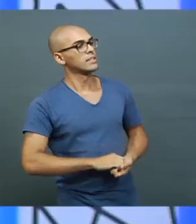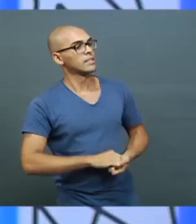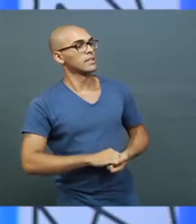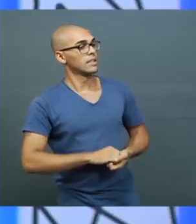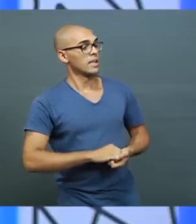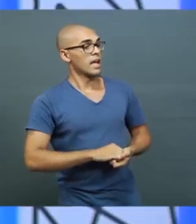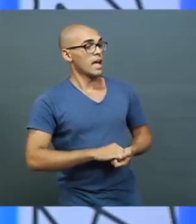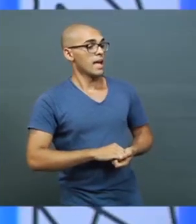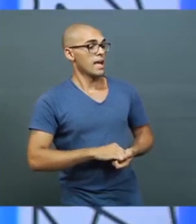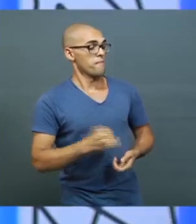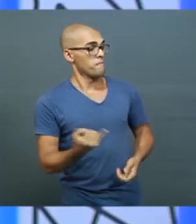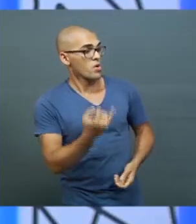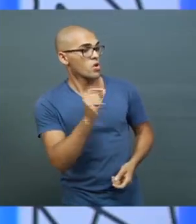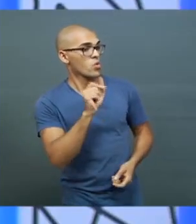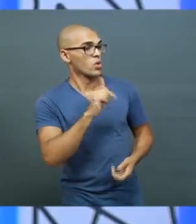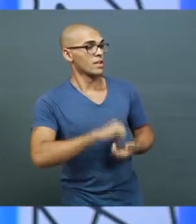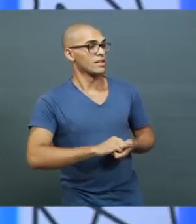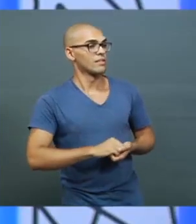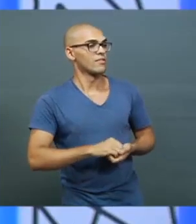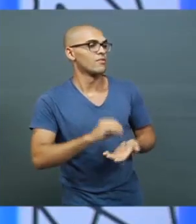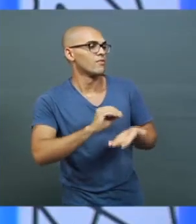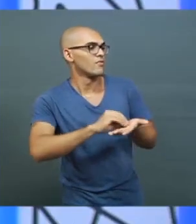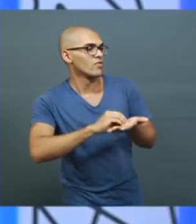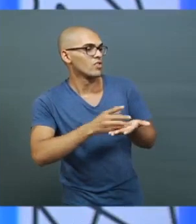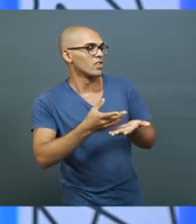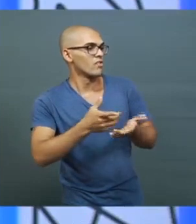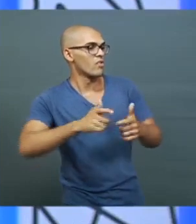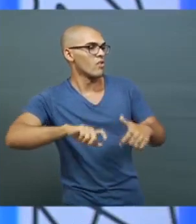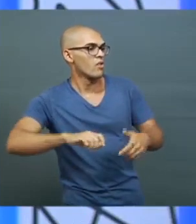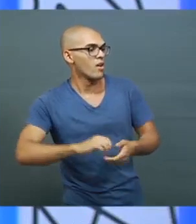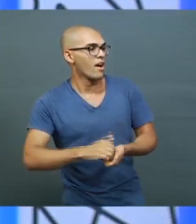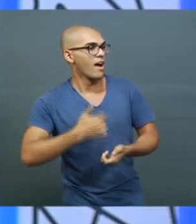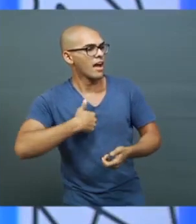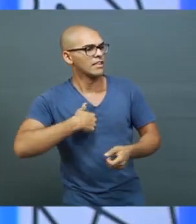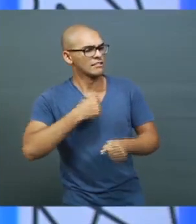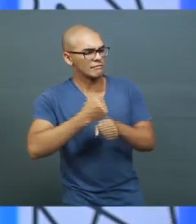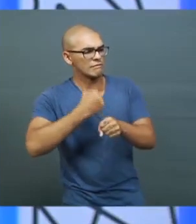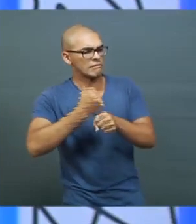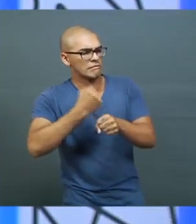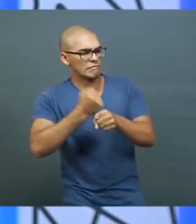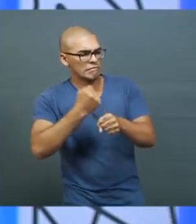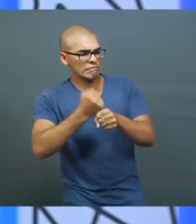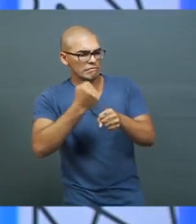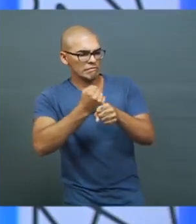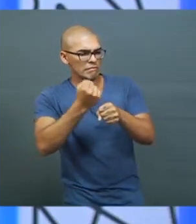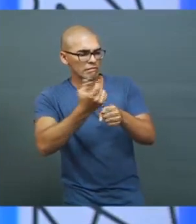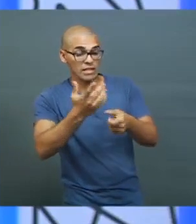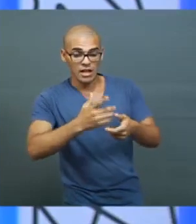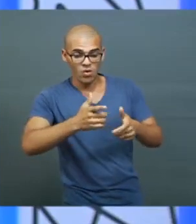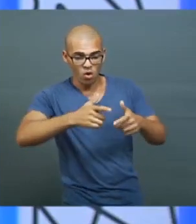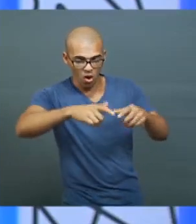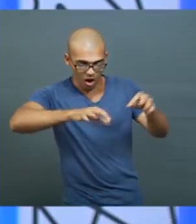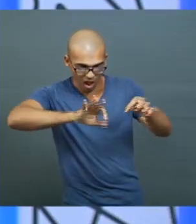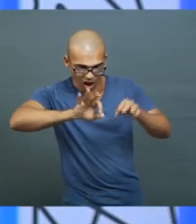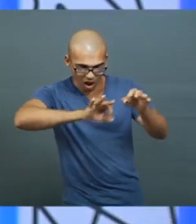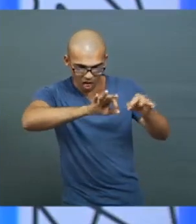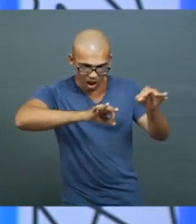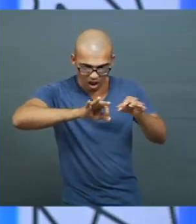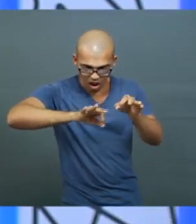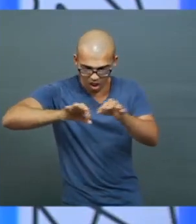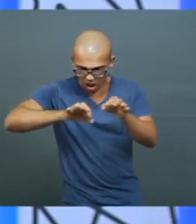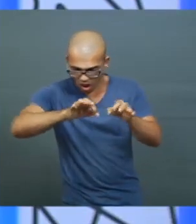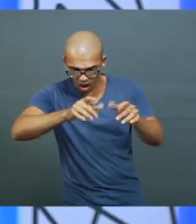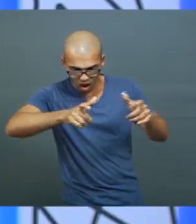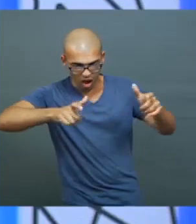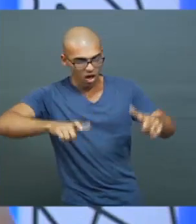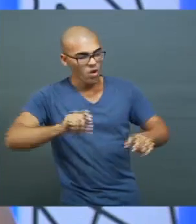ausência de espaço, a gente construiu um teatro para receber o espetáculo do Jorge, que era o Doroteia, né? Uhum. Com a Rosa Maria Murtinho, uhum.